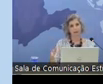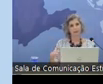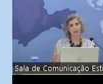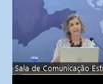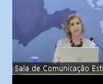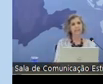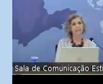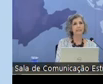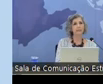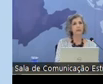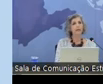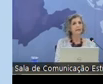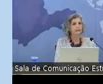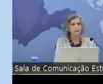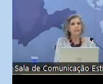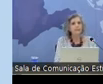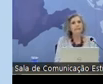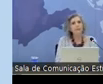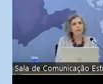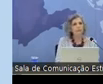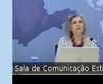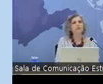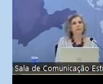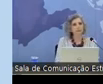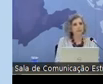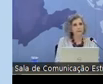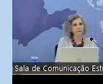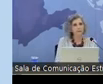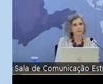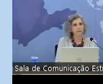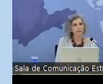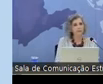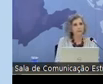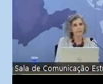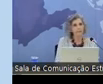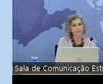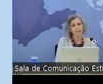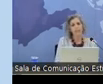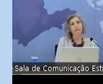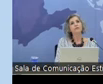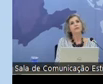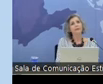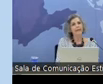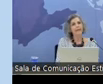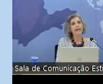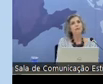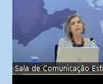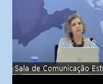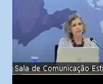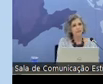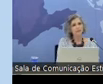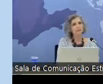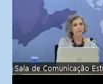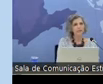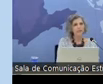vai completar essa apresentação tem que saber se eu sou criança completou o esquema terapêutico né de profilaxia porque isso também